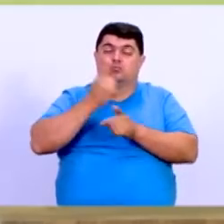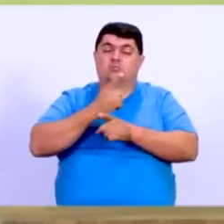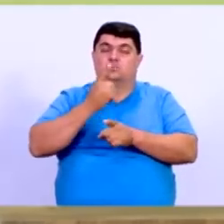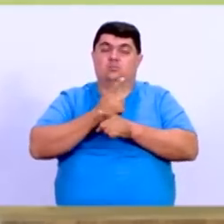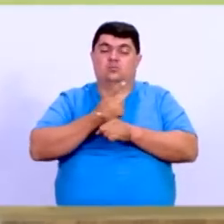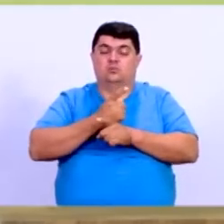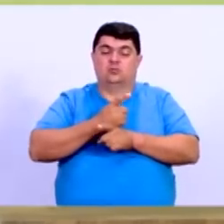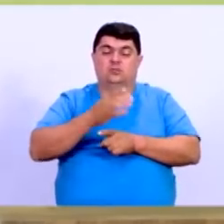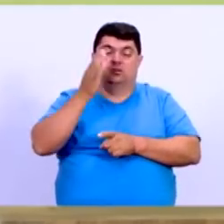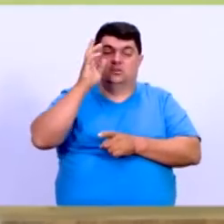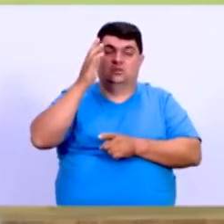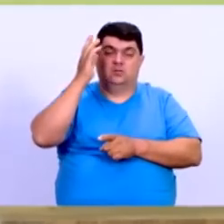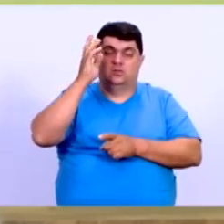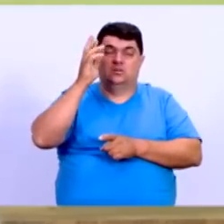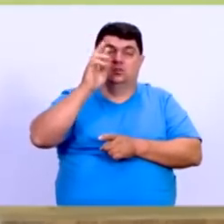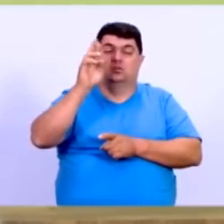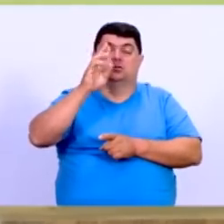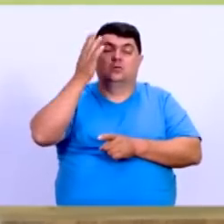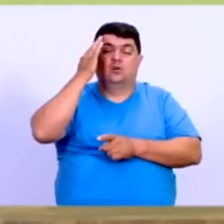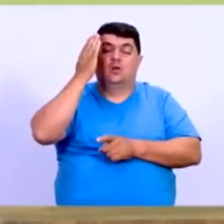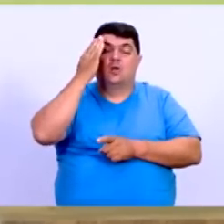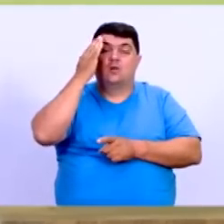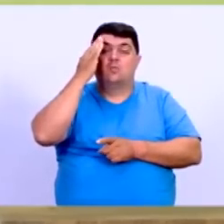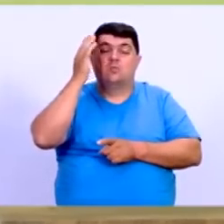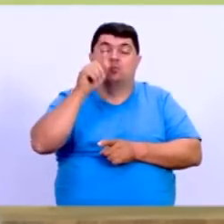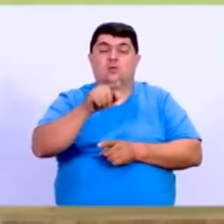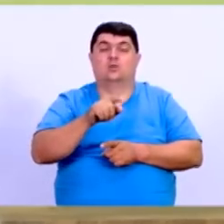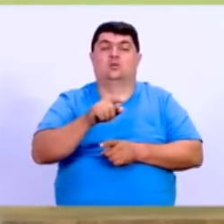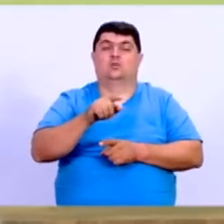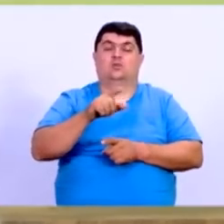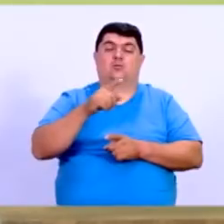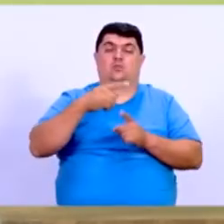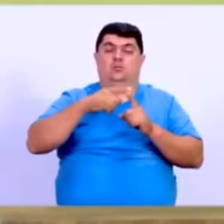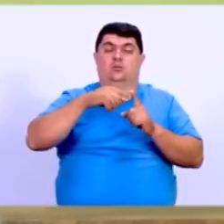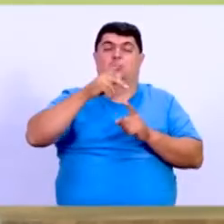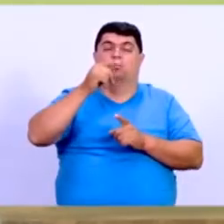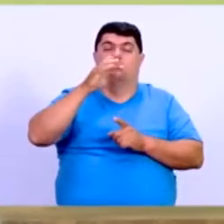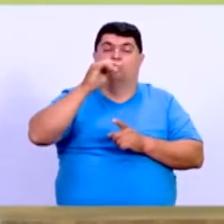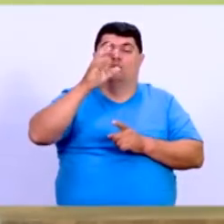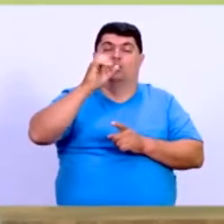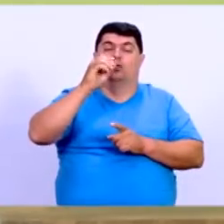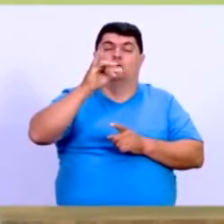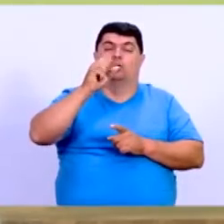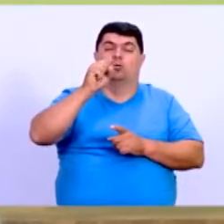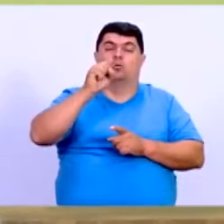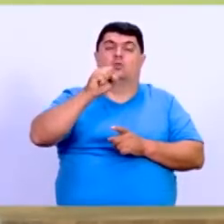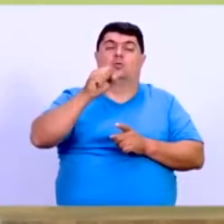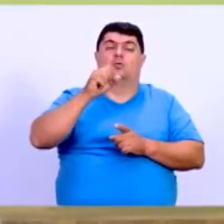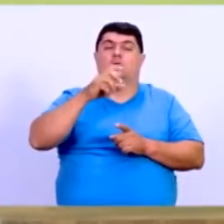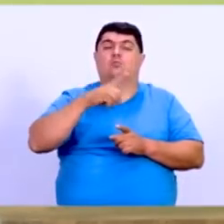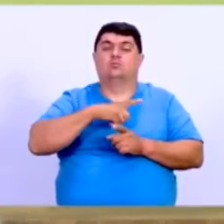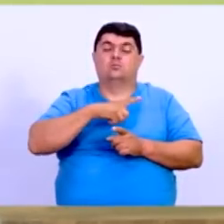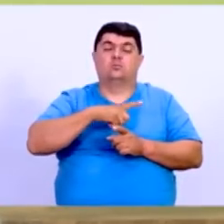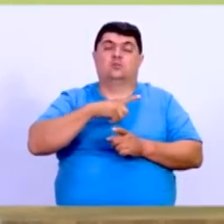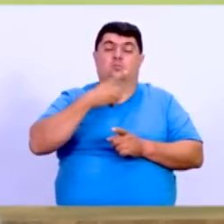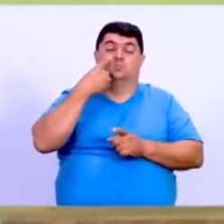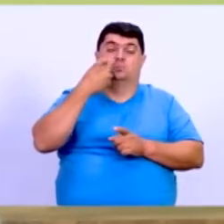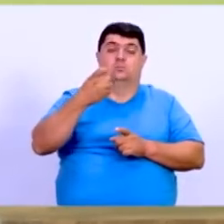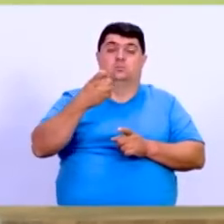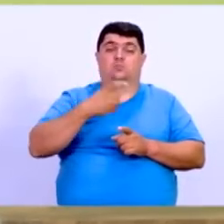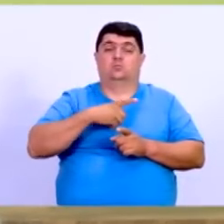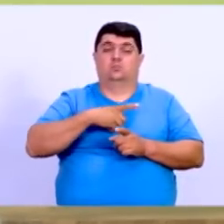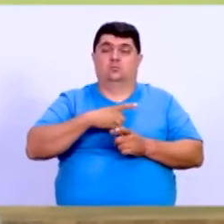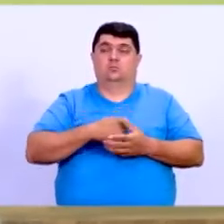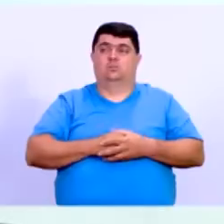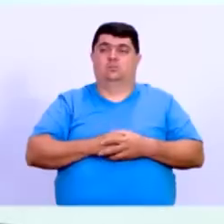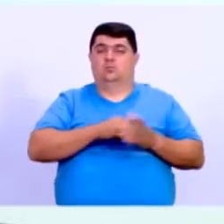autor, graças aos protocolos de rede. Então, preste muita atenção e muito cuidado com isso, que é um assunto bem interessante que vamos explorar ao longo da